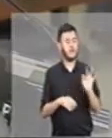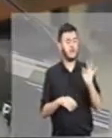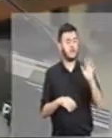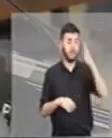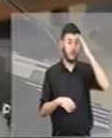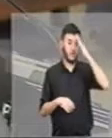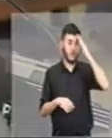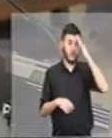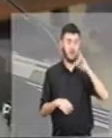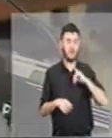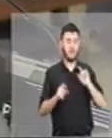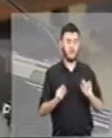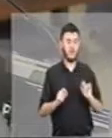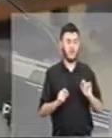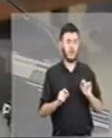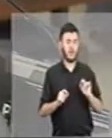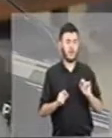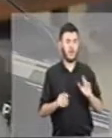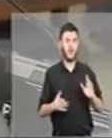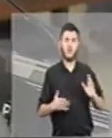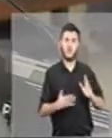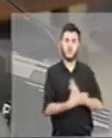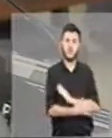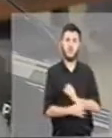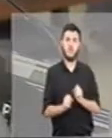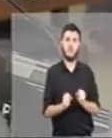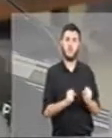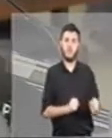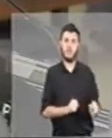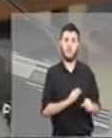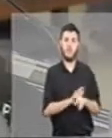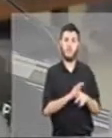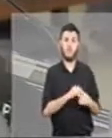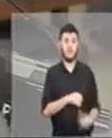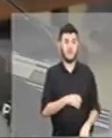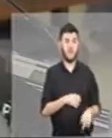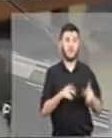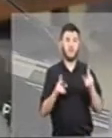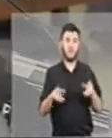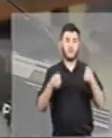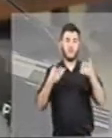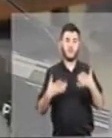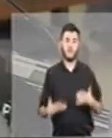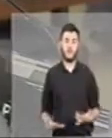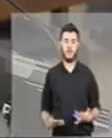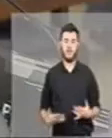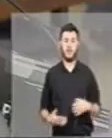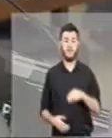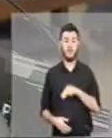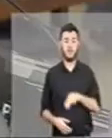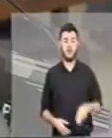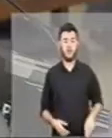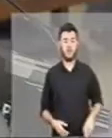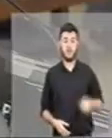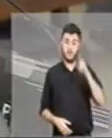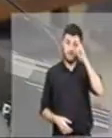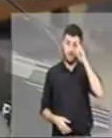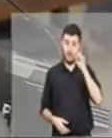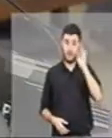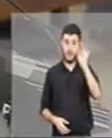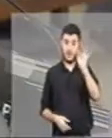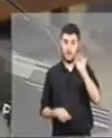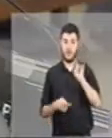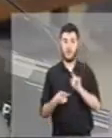linha do que decidiu o ministro Luiz Edson Fachin e, nesse particular, também o ministro Alexandre de Moraes. O capítulo